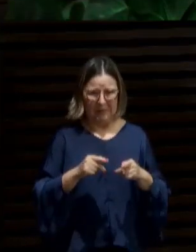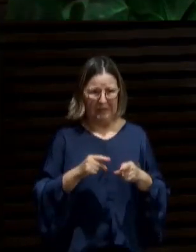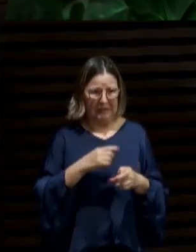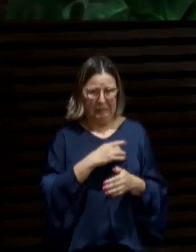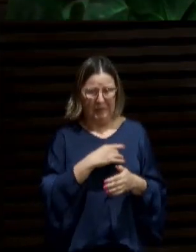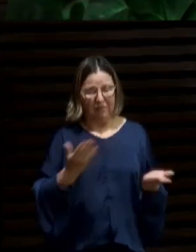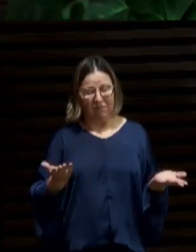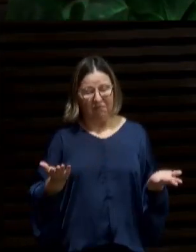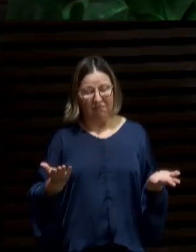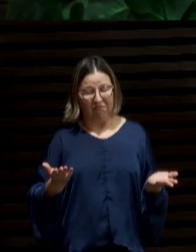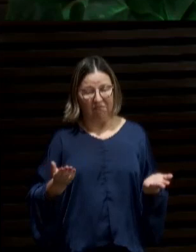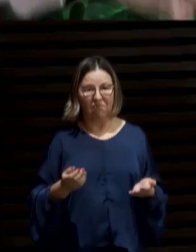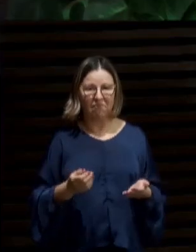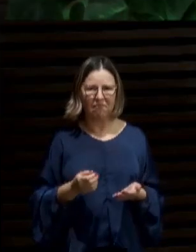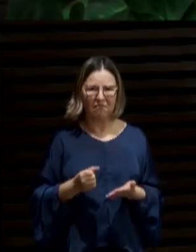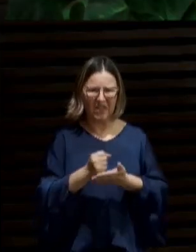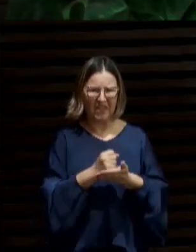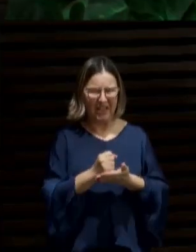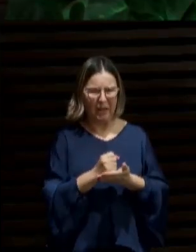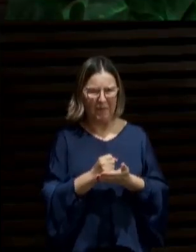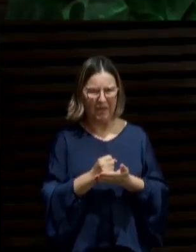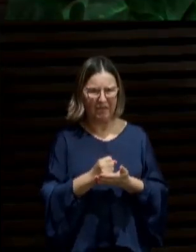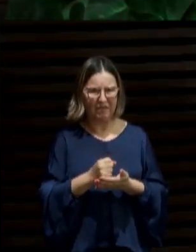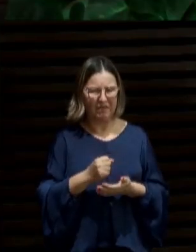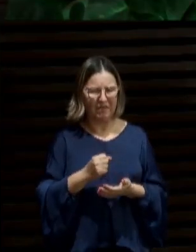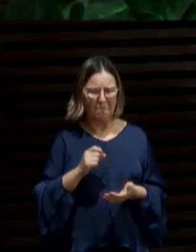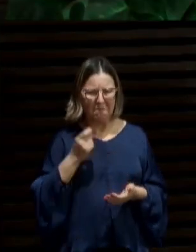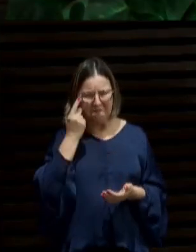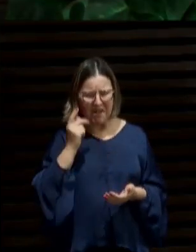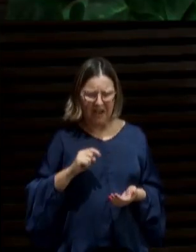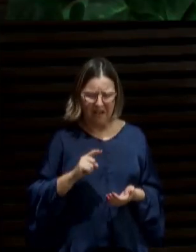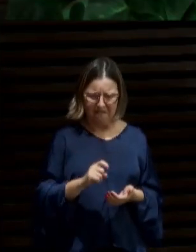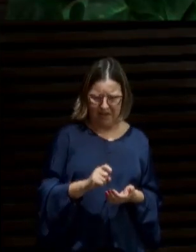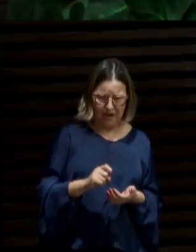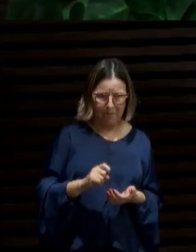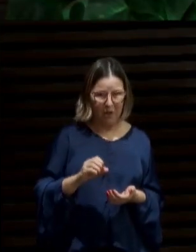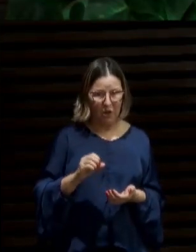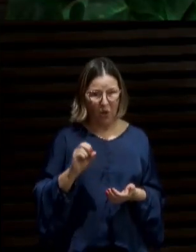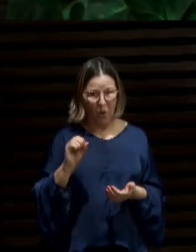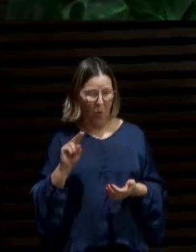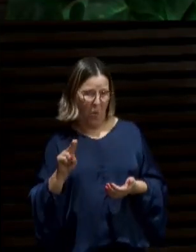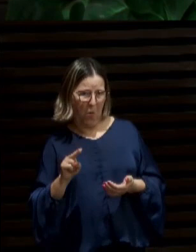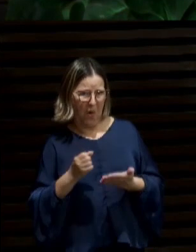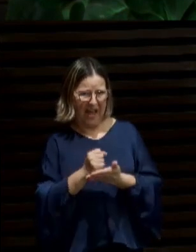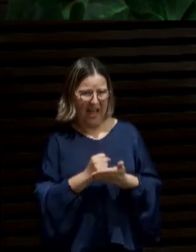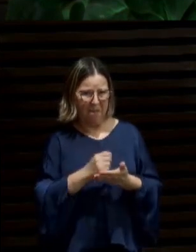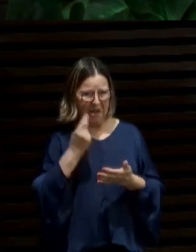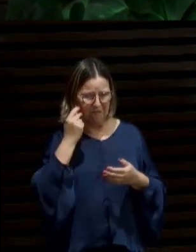vermífugo, remédio de piolho, ainda faz milagres. E